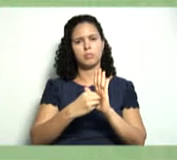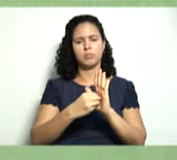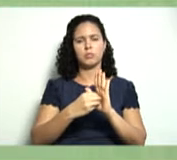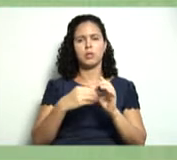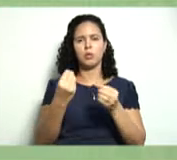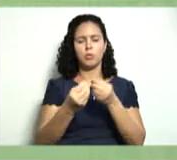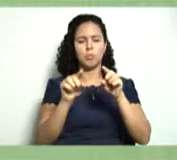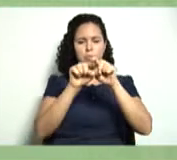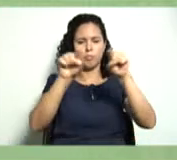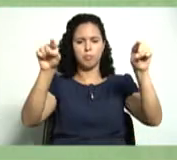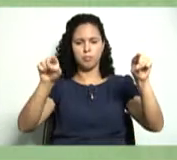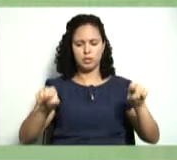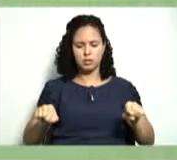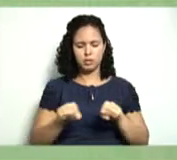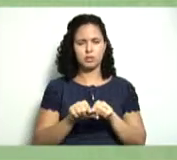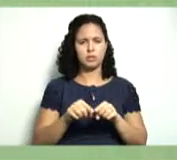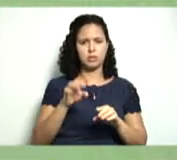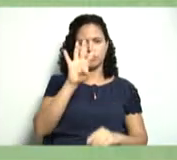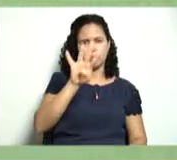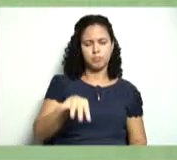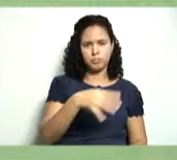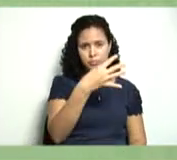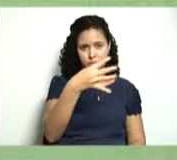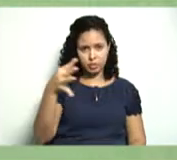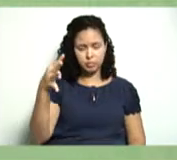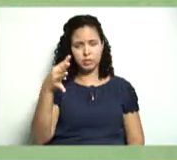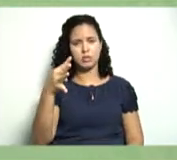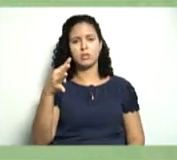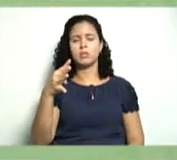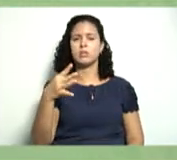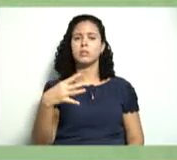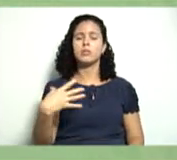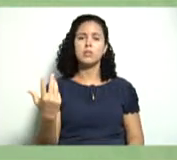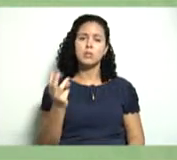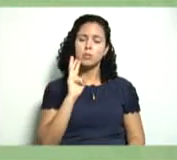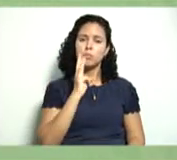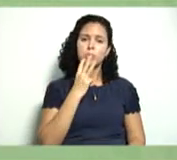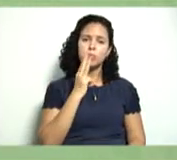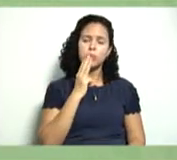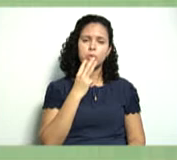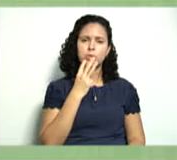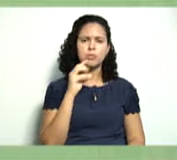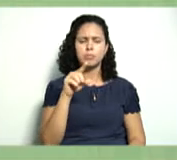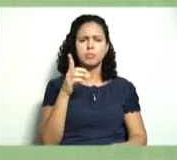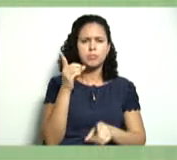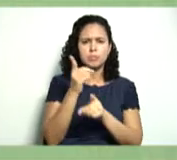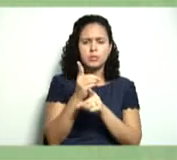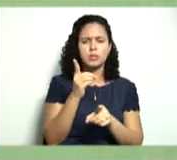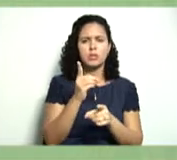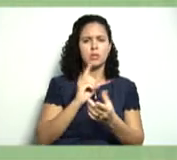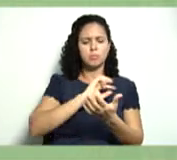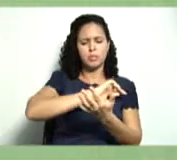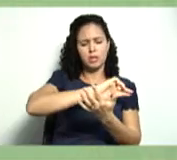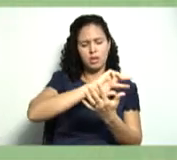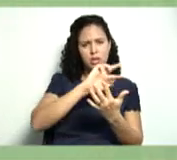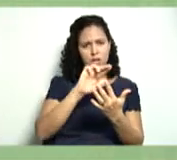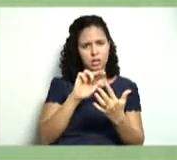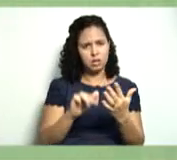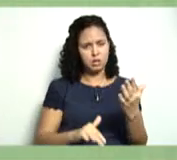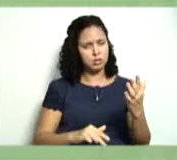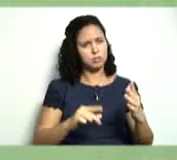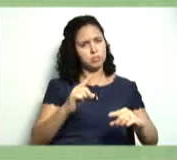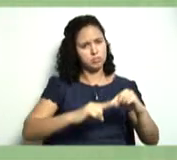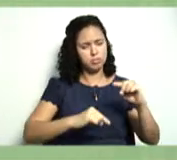tabelas enfim já é hoje vocês vão encontrar diversos recursos a ser